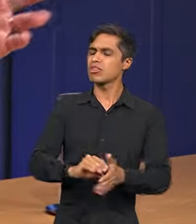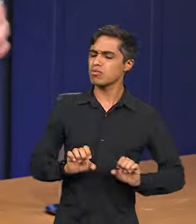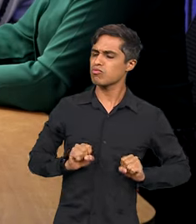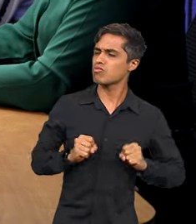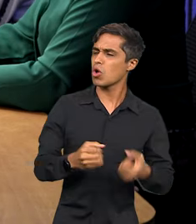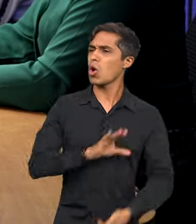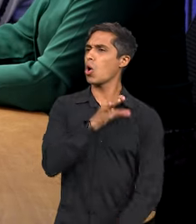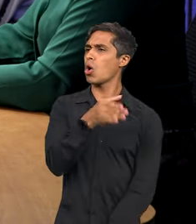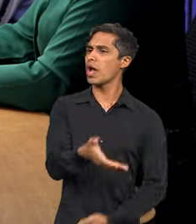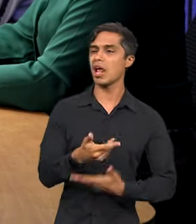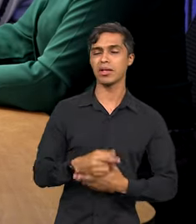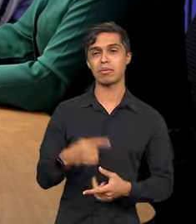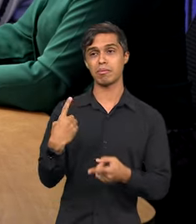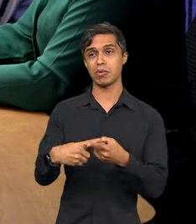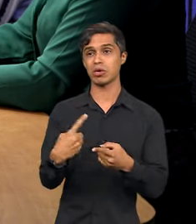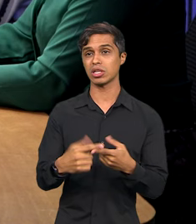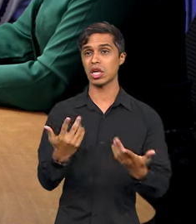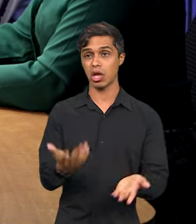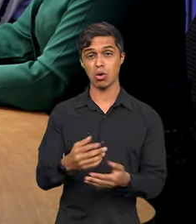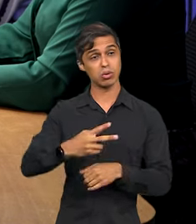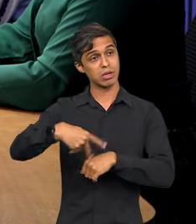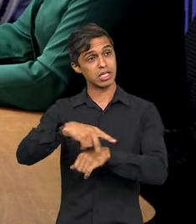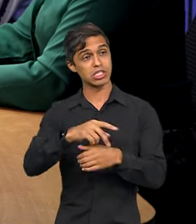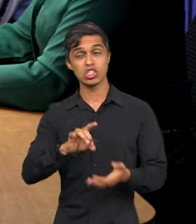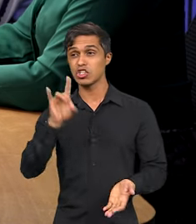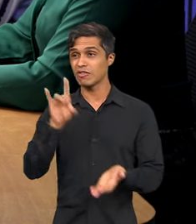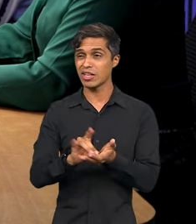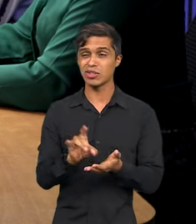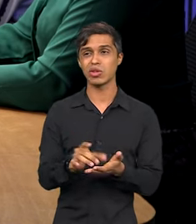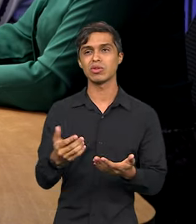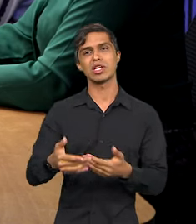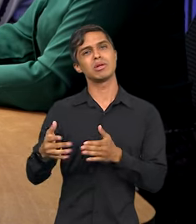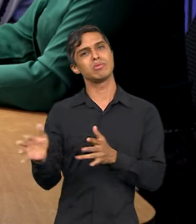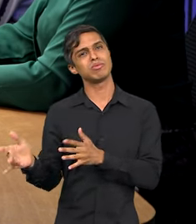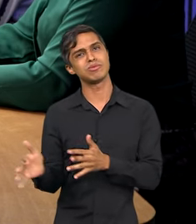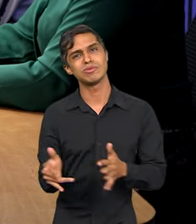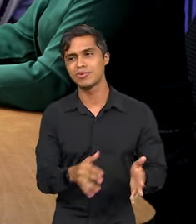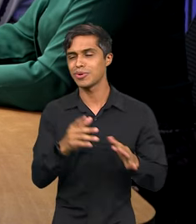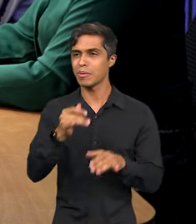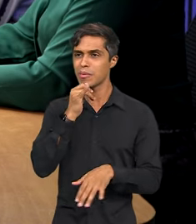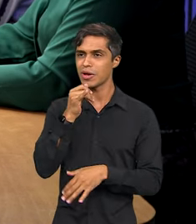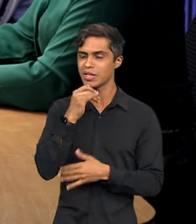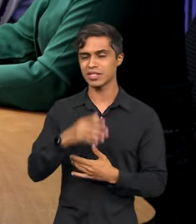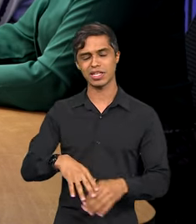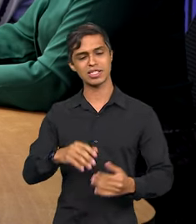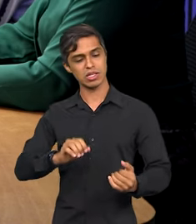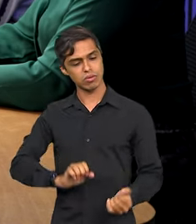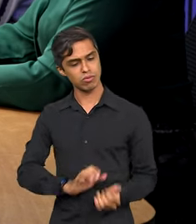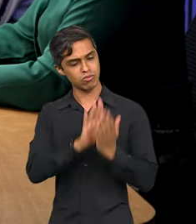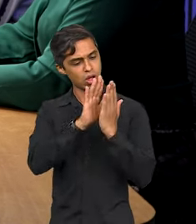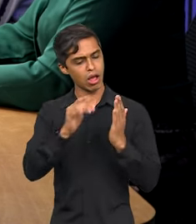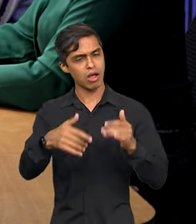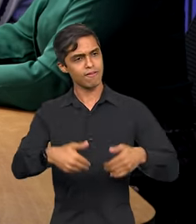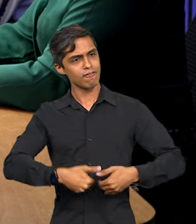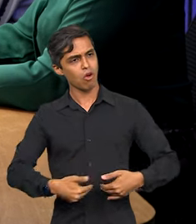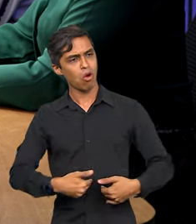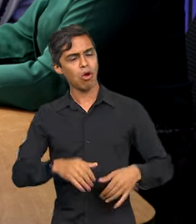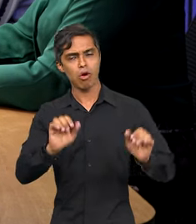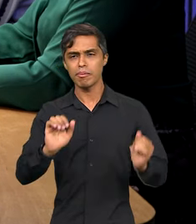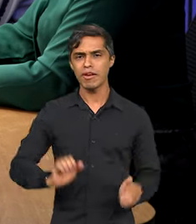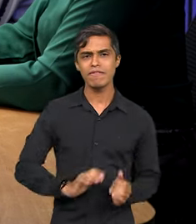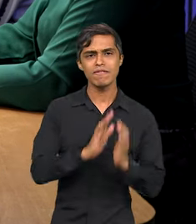questões que já não tem mais como os países realmente deixarem passar muito tempo como é o combate à fome e às desigualdades e o